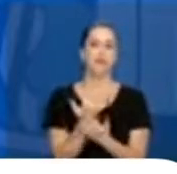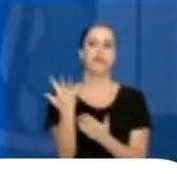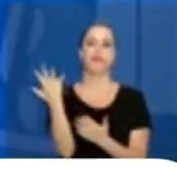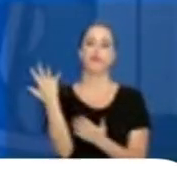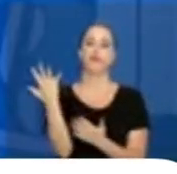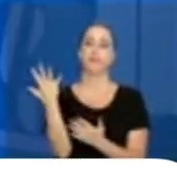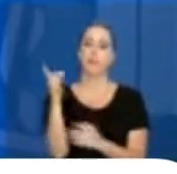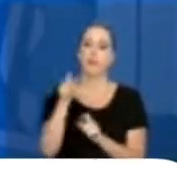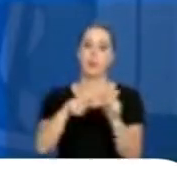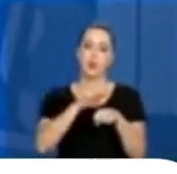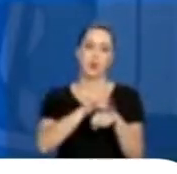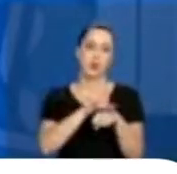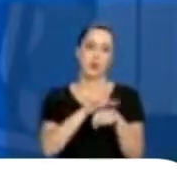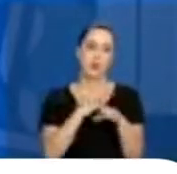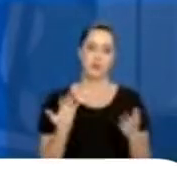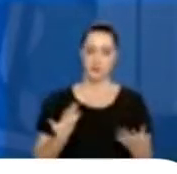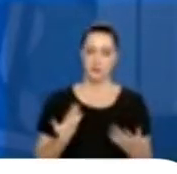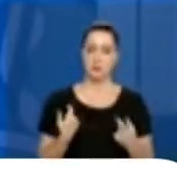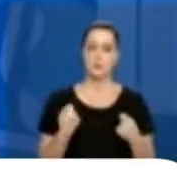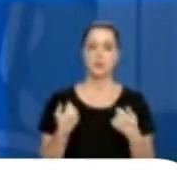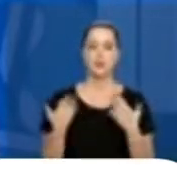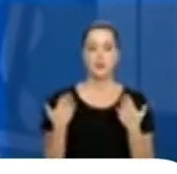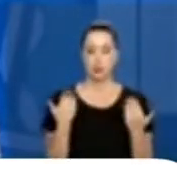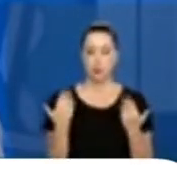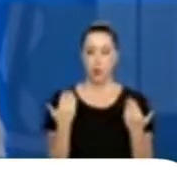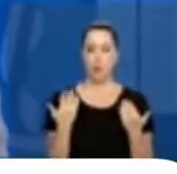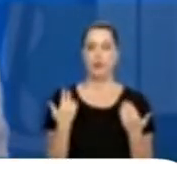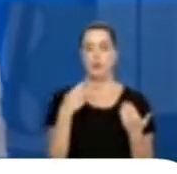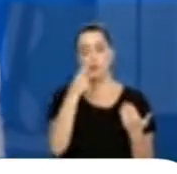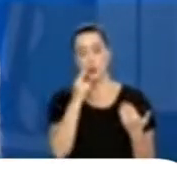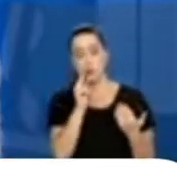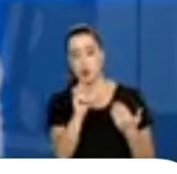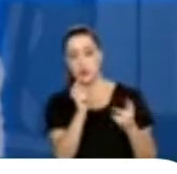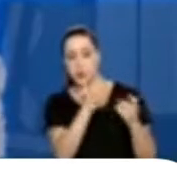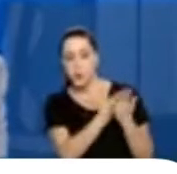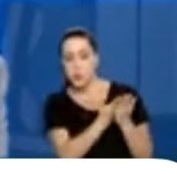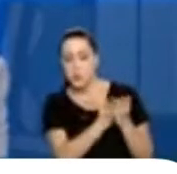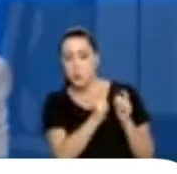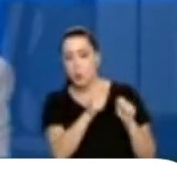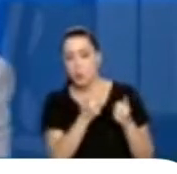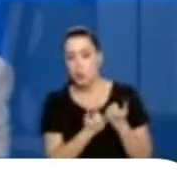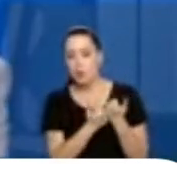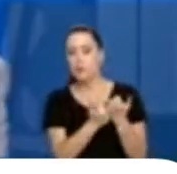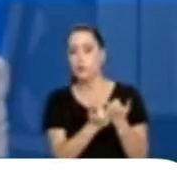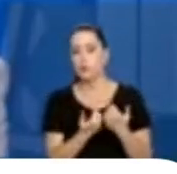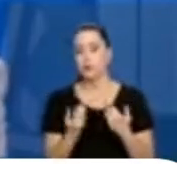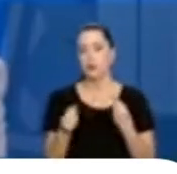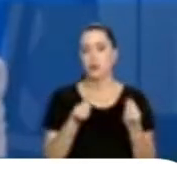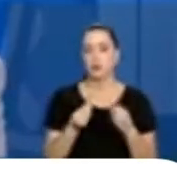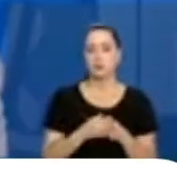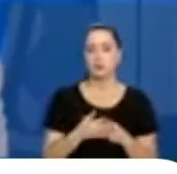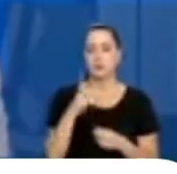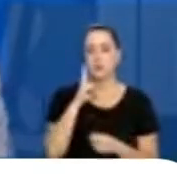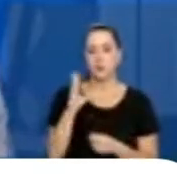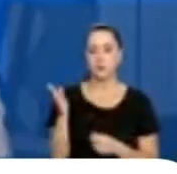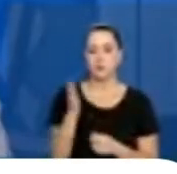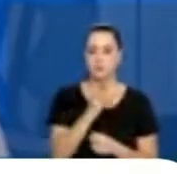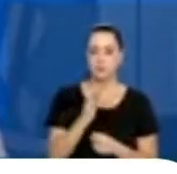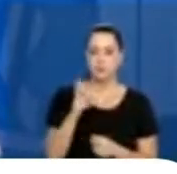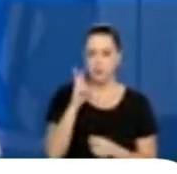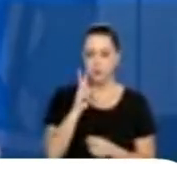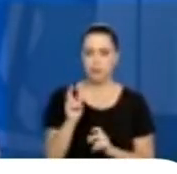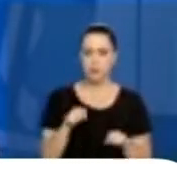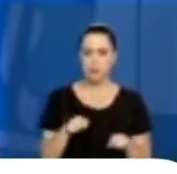estamos buscando auxiliar nas métricas para facilitar a retomada de todas as atividades. Pode passar, Renato?